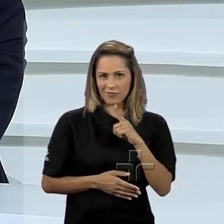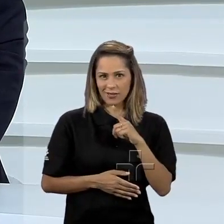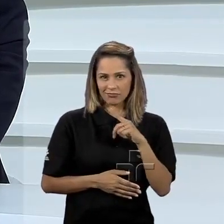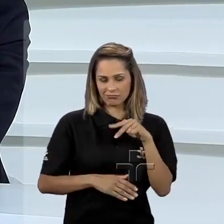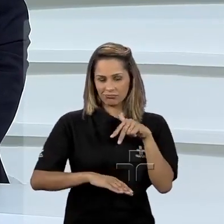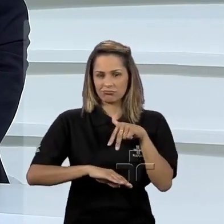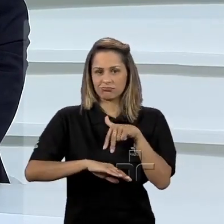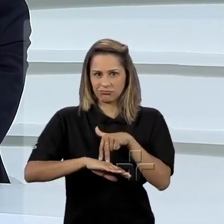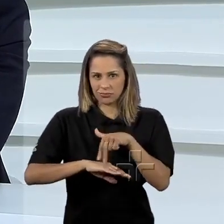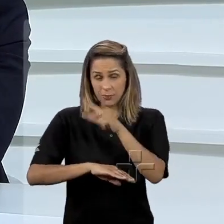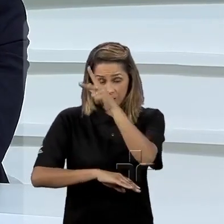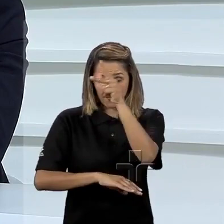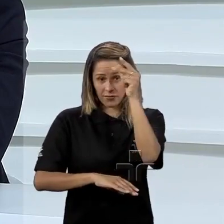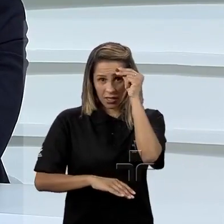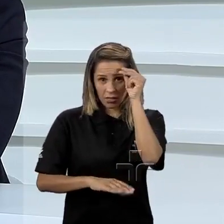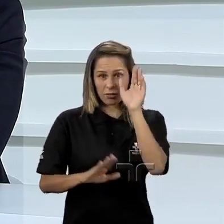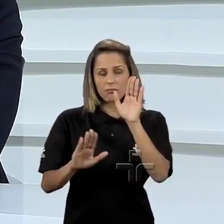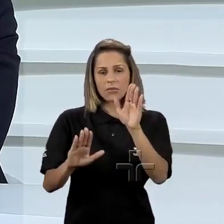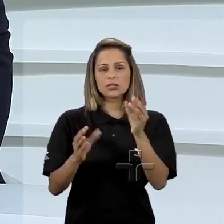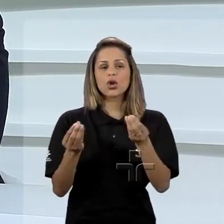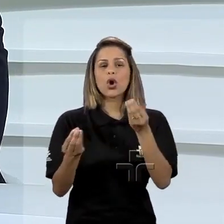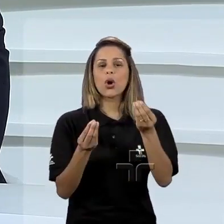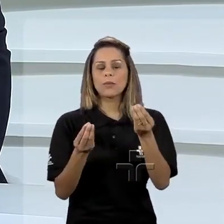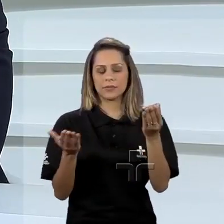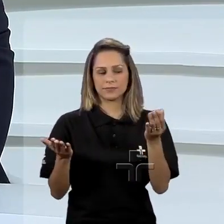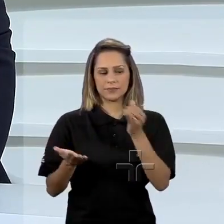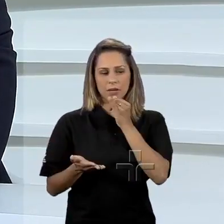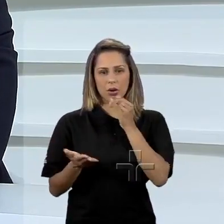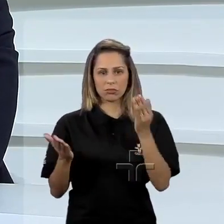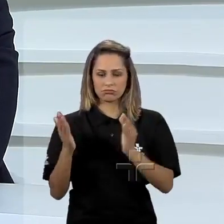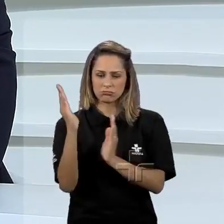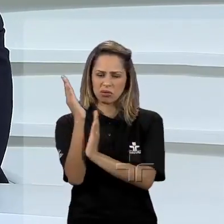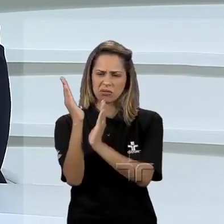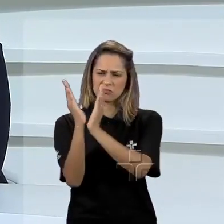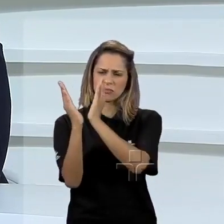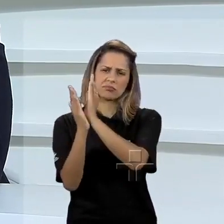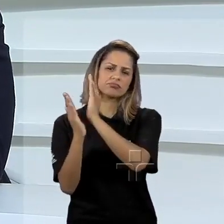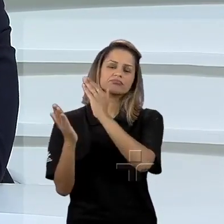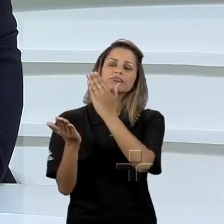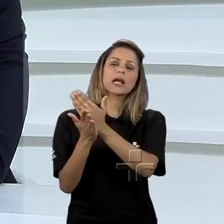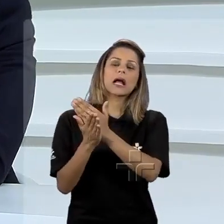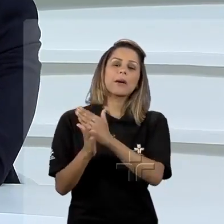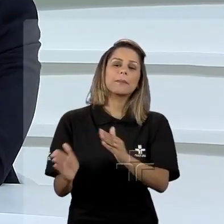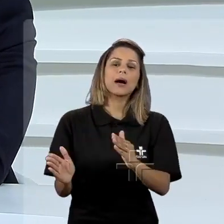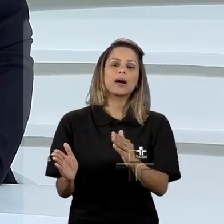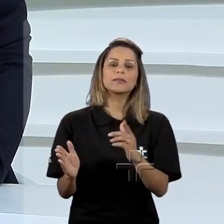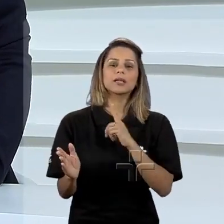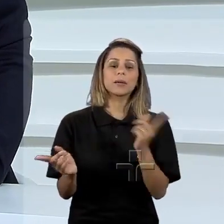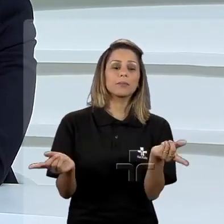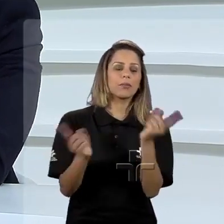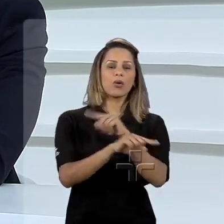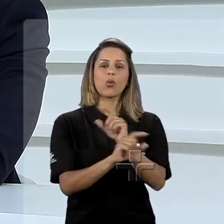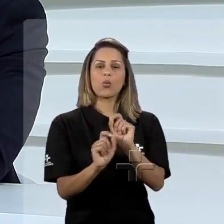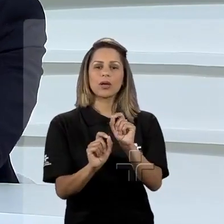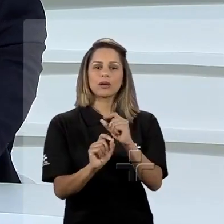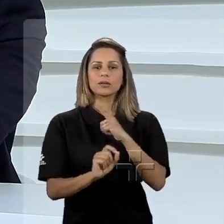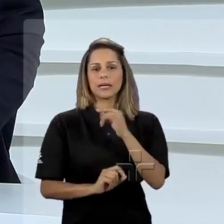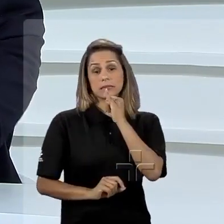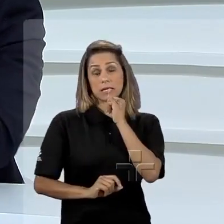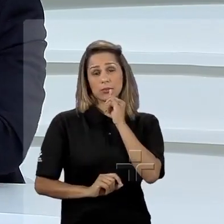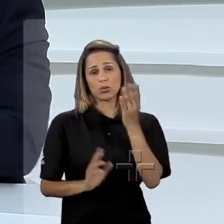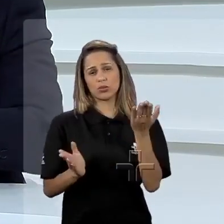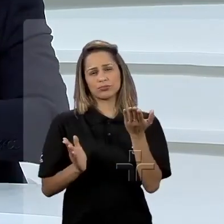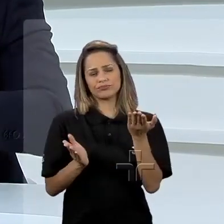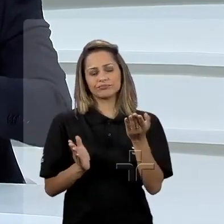Como fazer com que essa ideia de desburocratizar se converta no atendimento a uma demanda, como, por exemplo, tapar um buraco de uma maneira